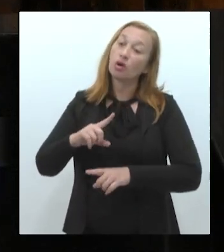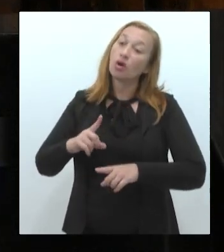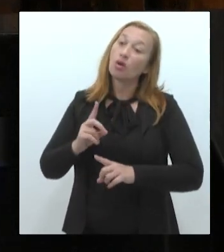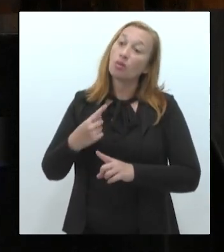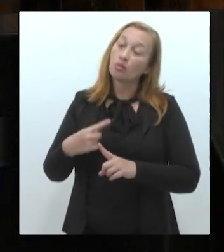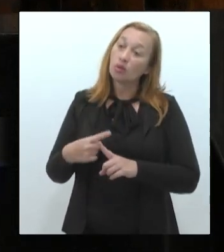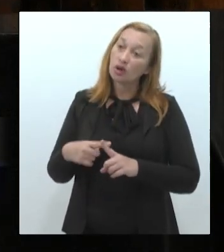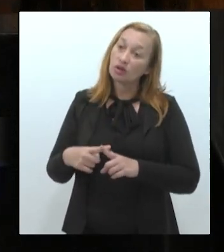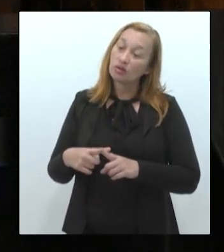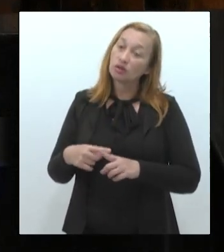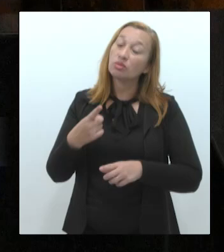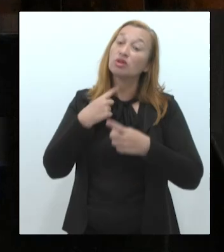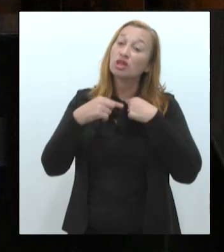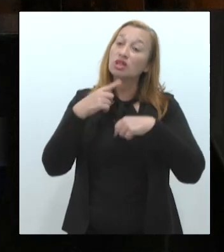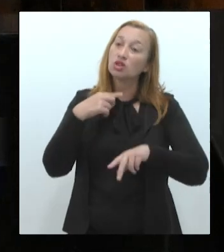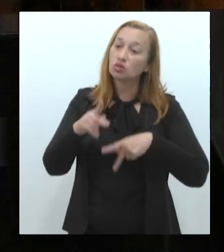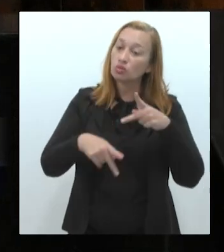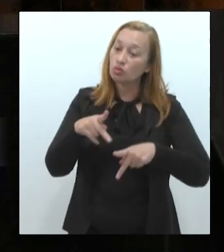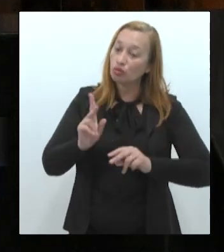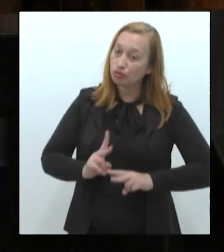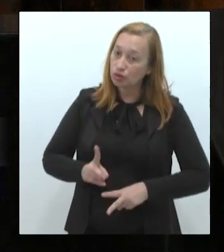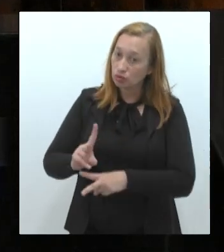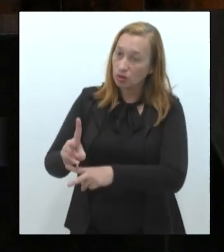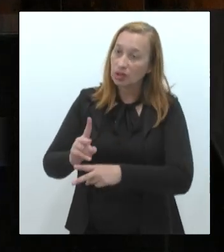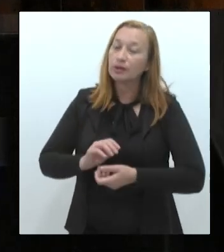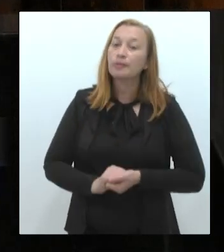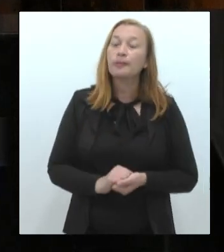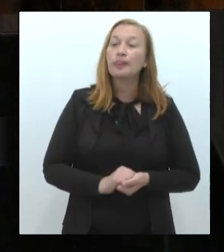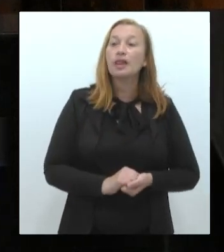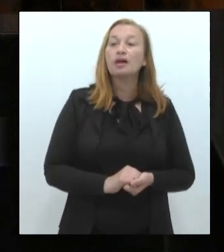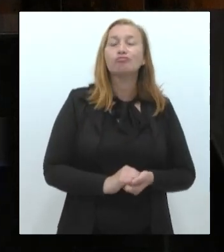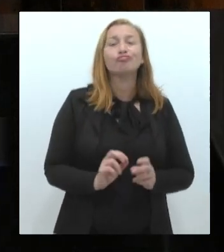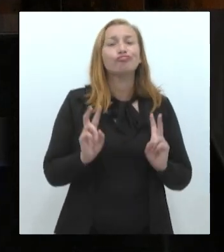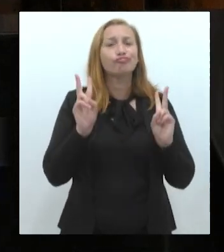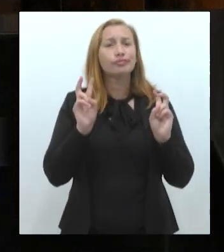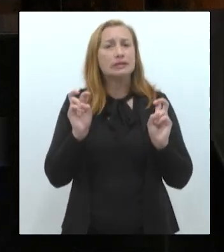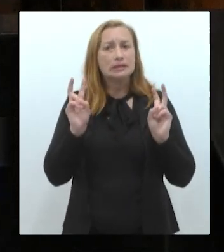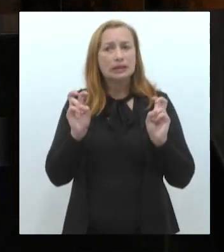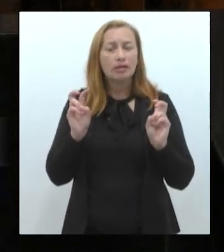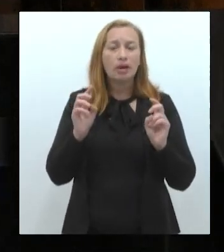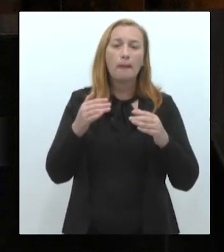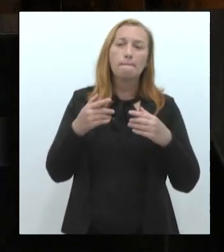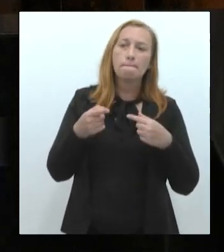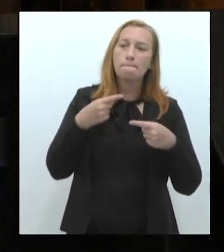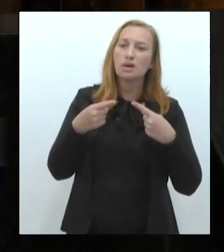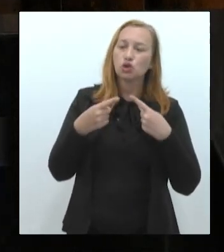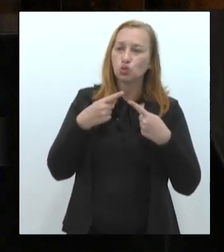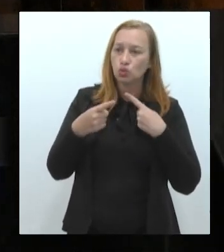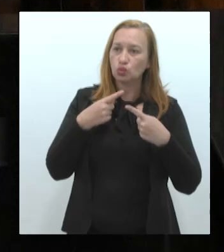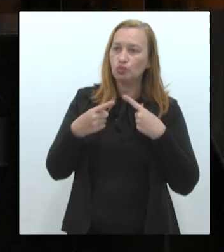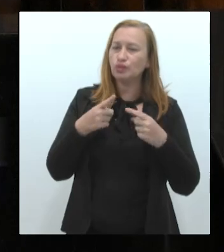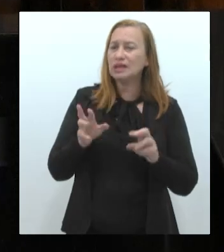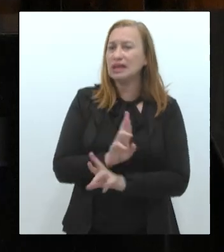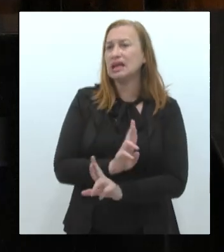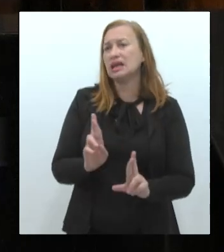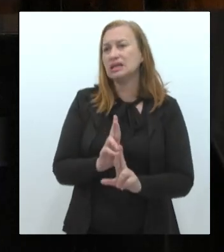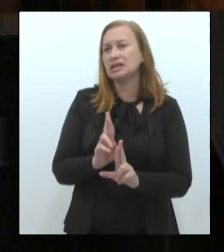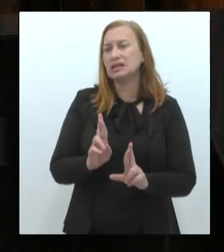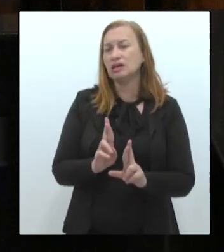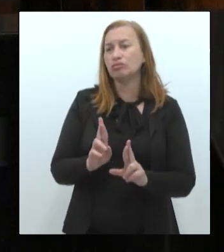vontade popular, a gente tratou desse tema em relação ao